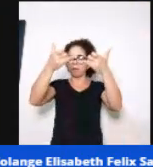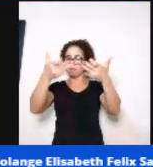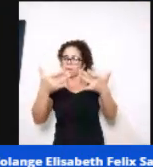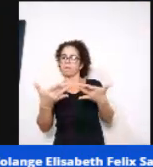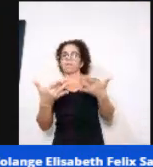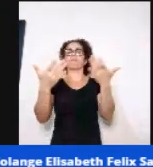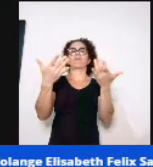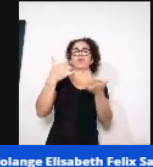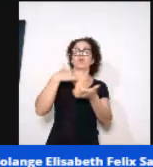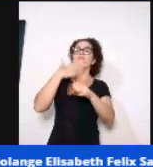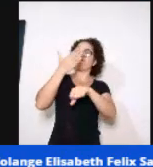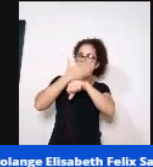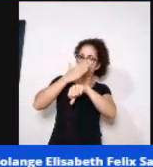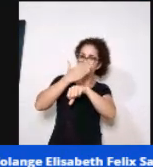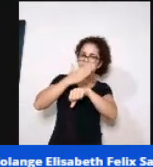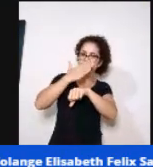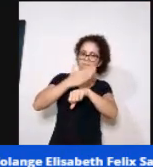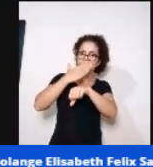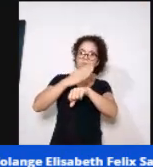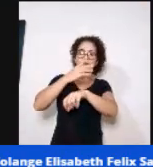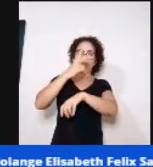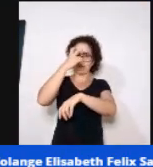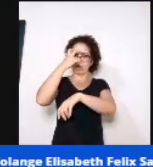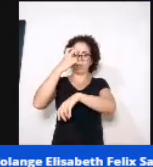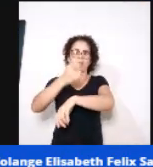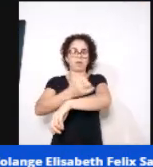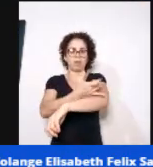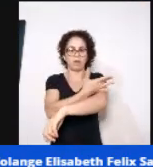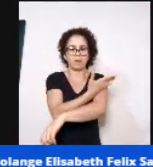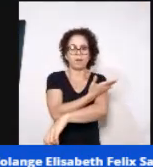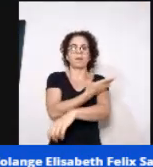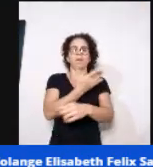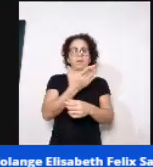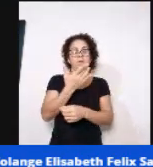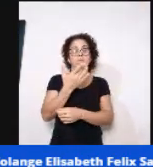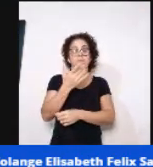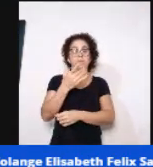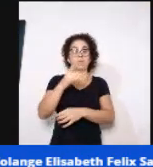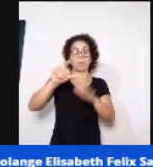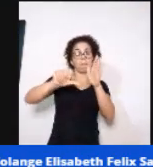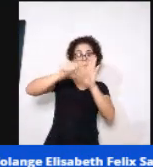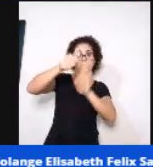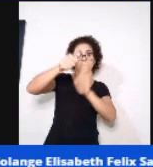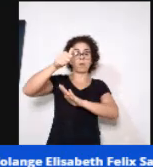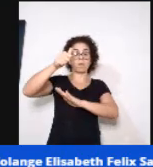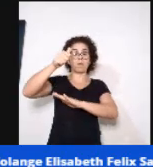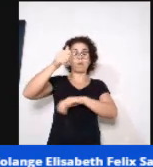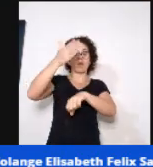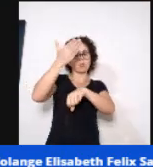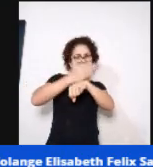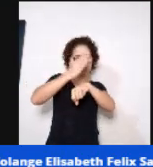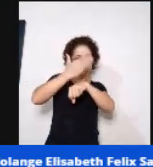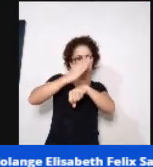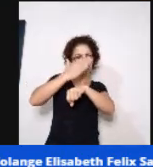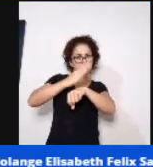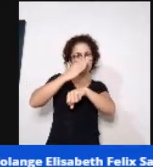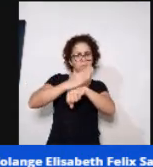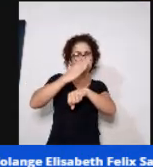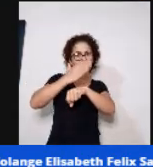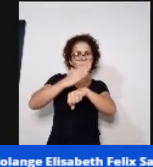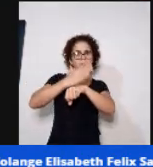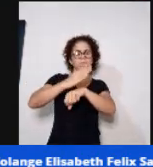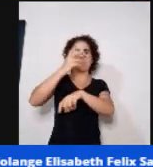inteligência emocional, só abrindo aqui um parênteses rapidinho, o primeiro treinamento que eu fiz, pessoal, em inteligência emocional,